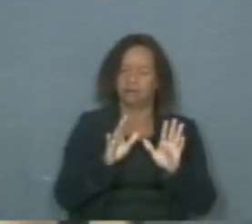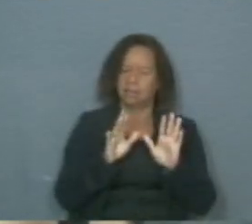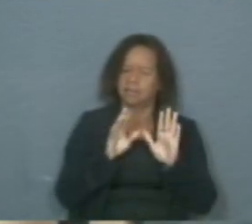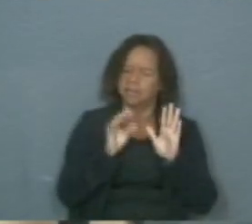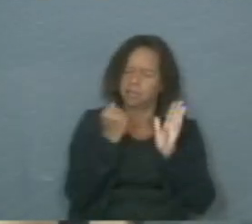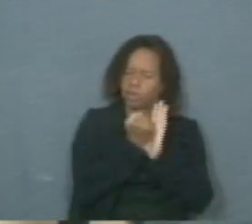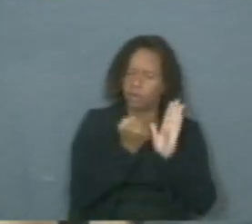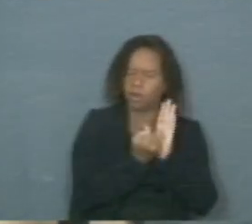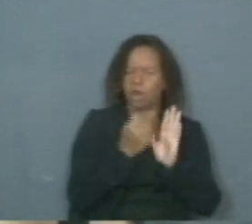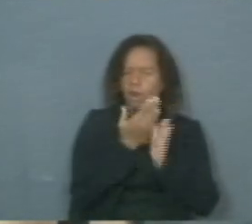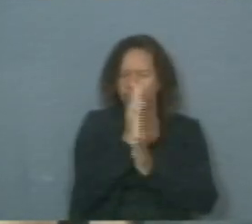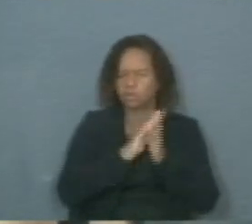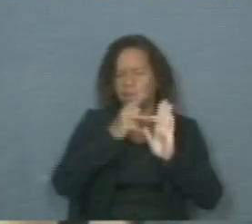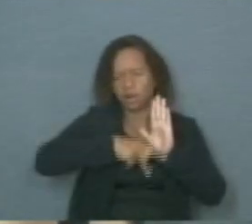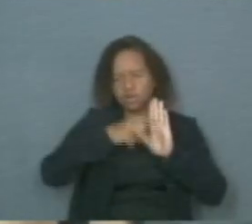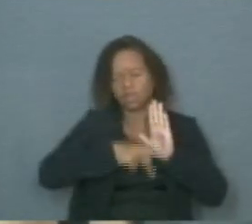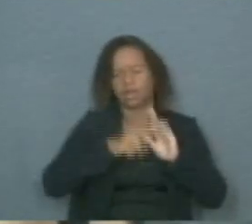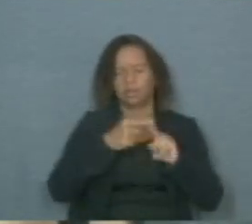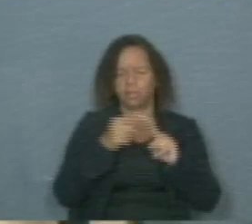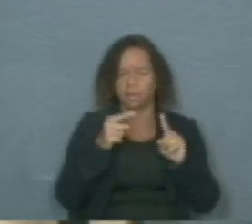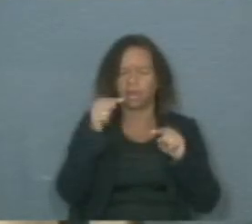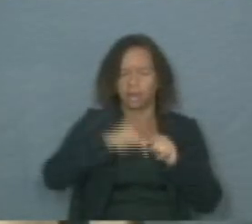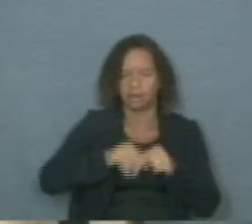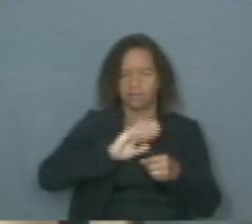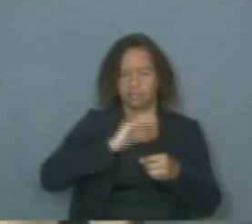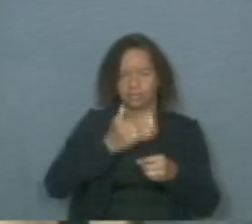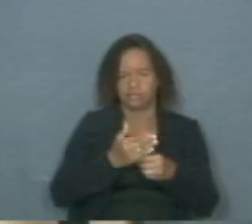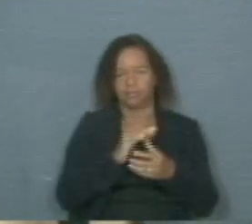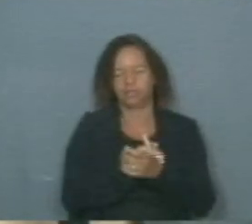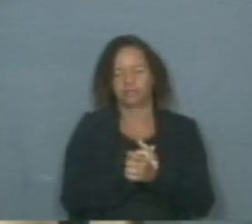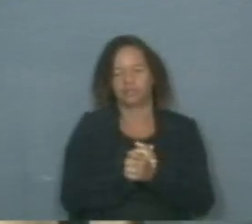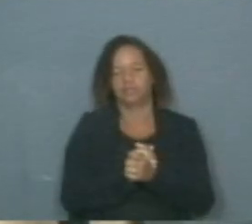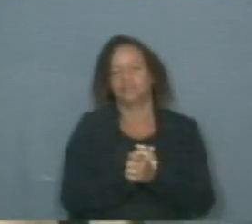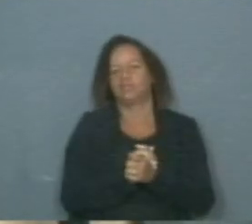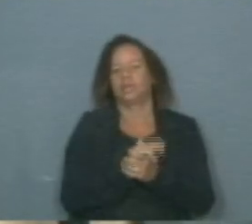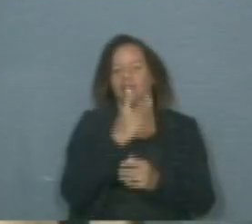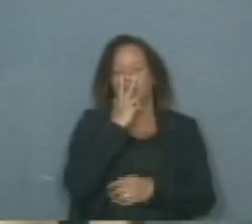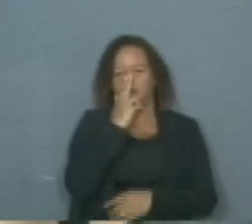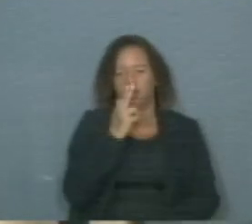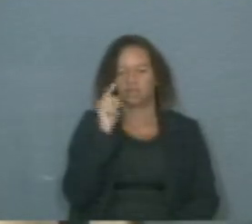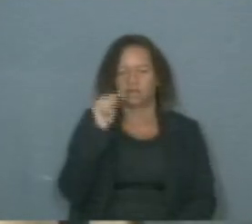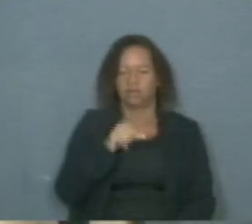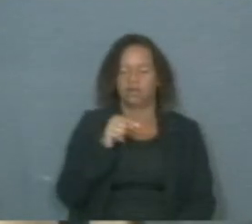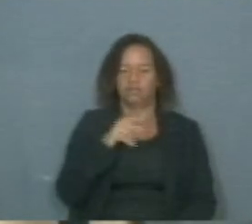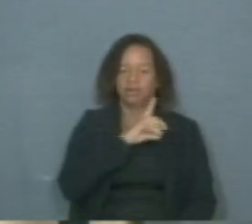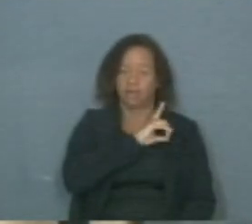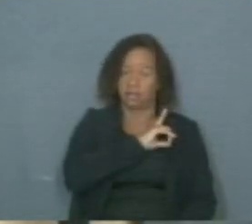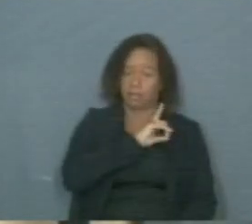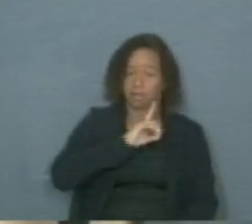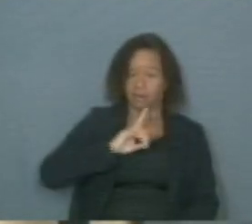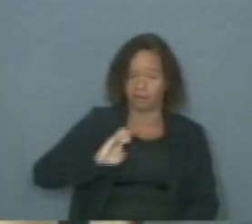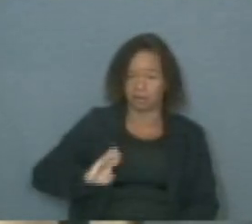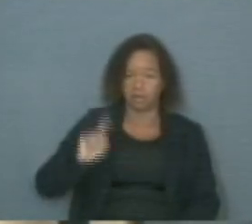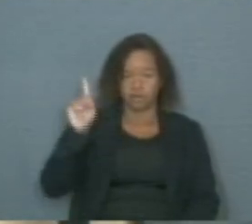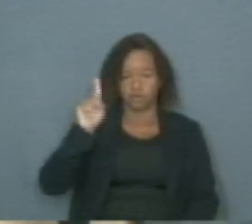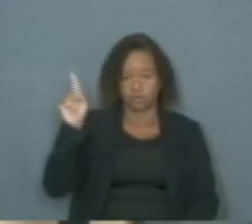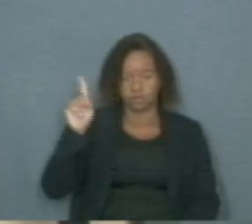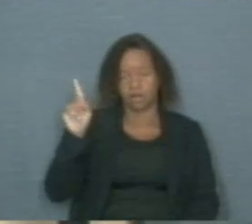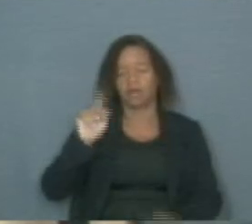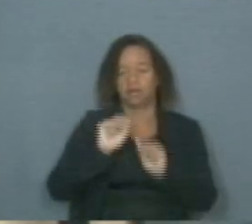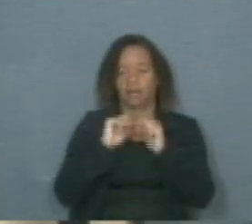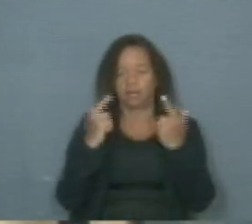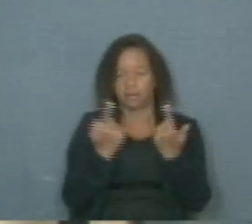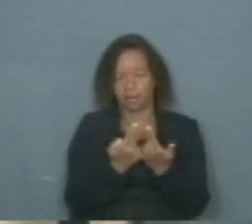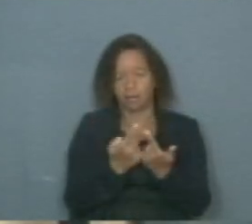projetos preocupados justamente com esse tipo de posicionamento aqui dentro da casa, né? Eu acho que quando eu fui deputada nas juntas, lá na Assembleia Legislativa,